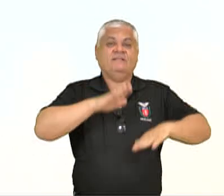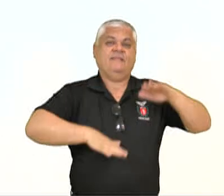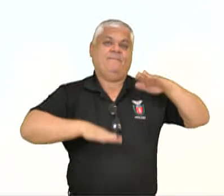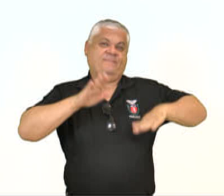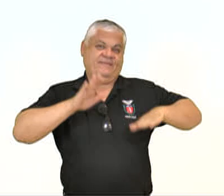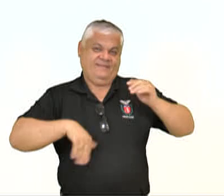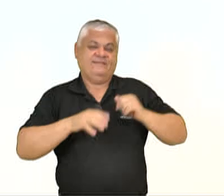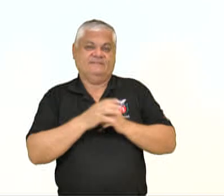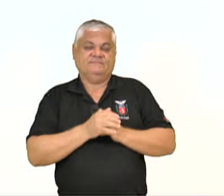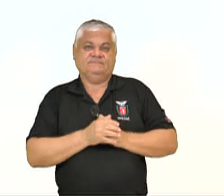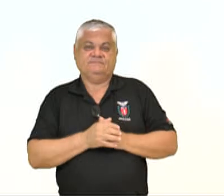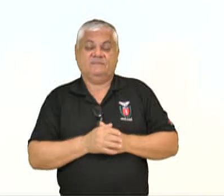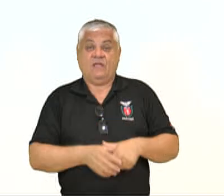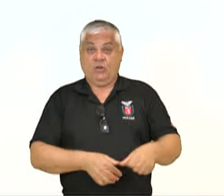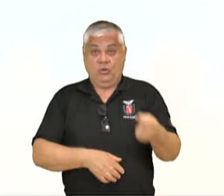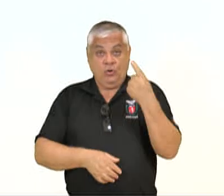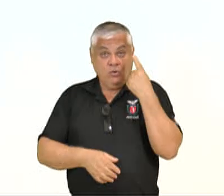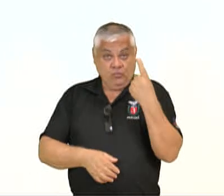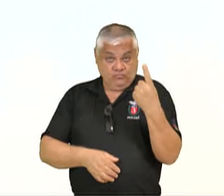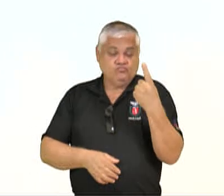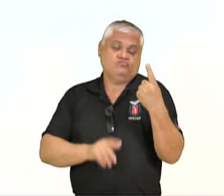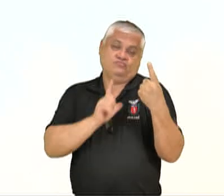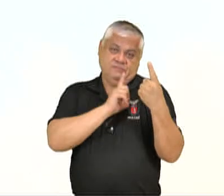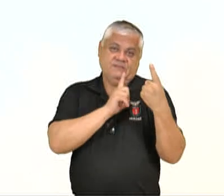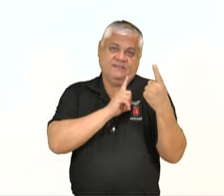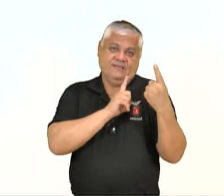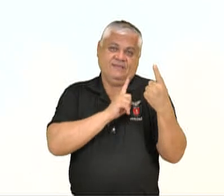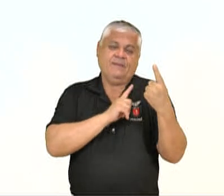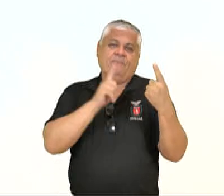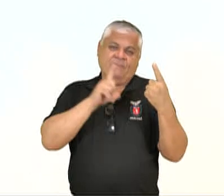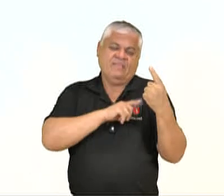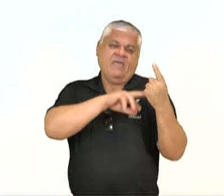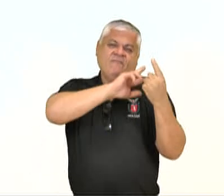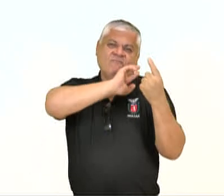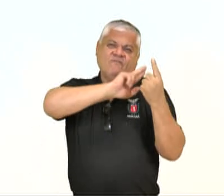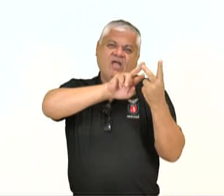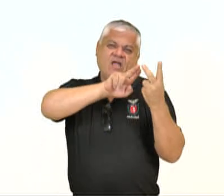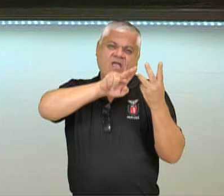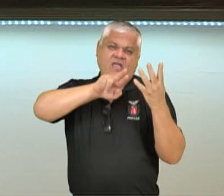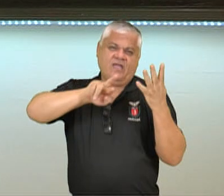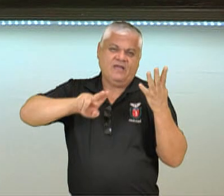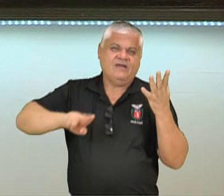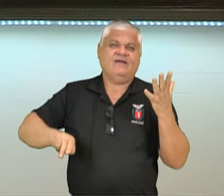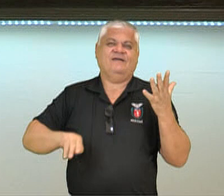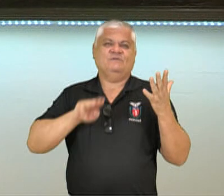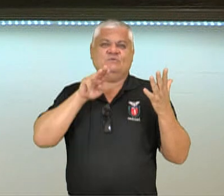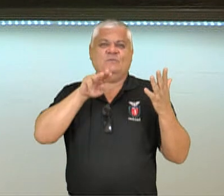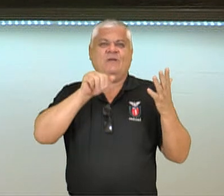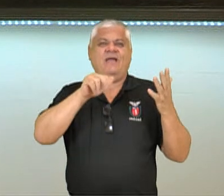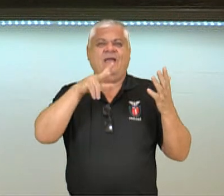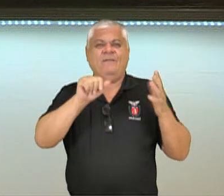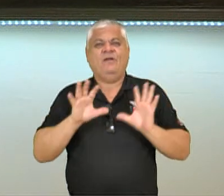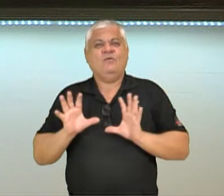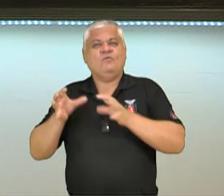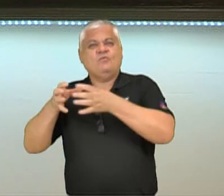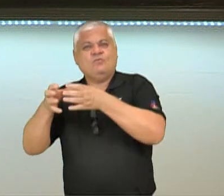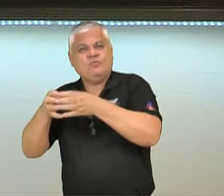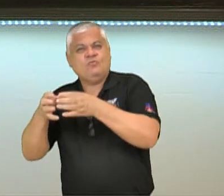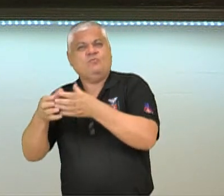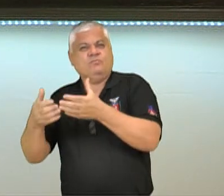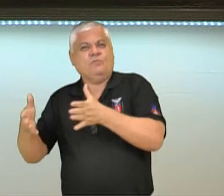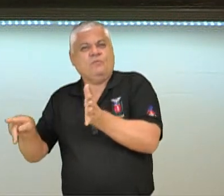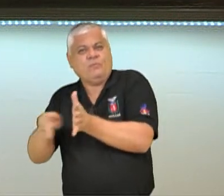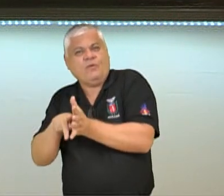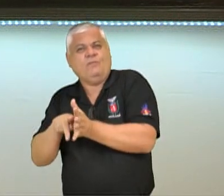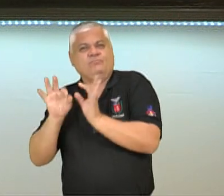o mapa de um percurso dentro da prova, tá? De um corredor específico ou de um grupo de corredores